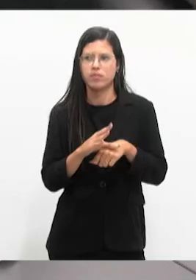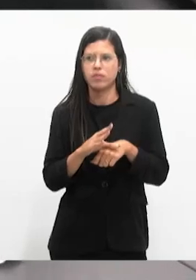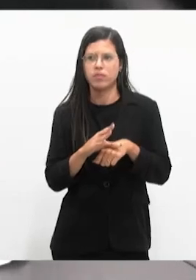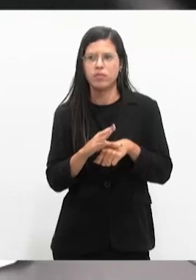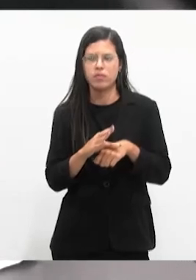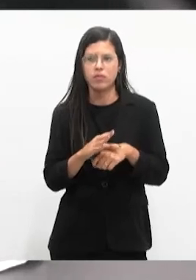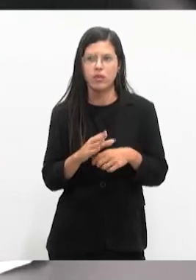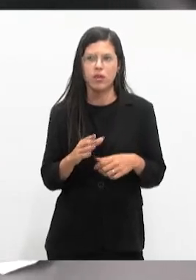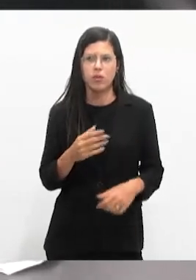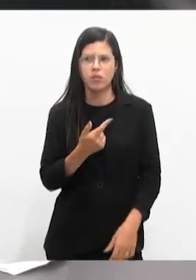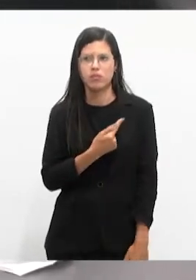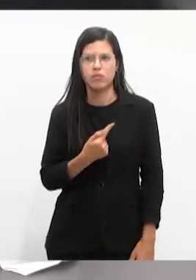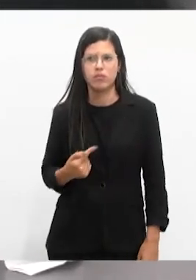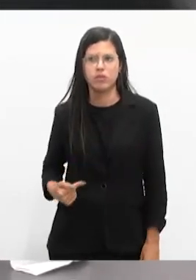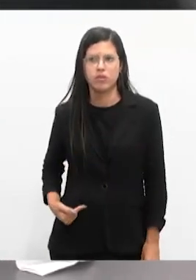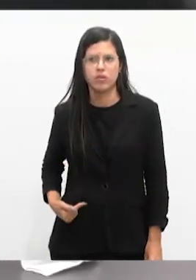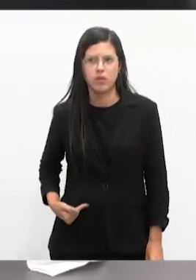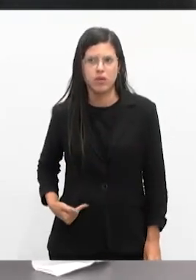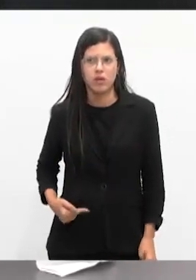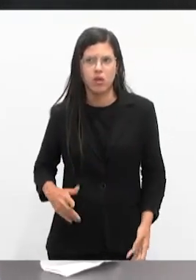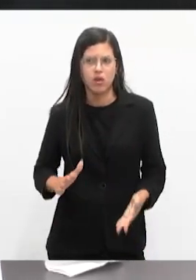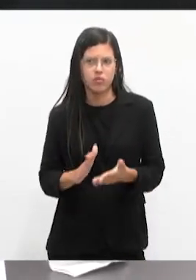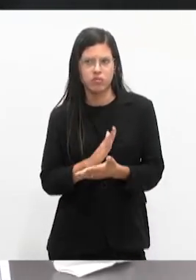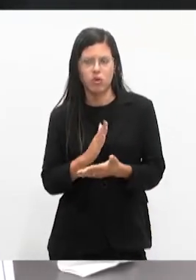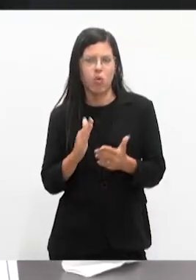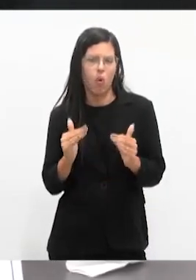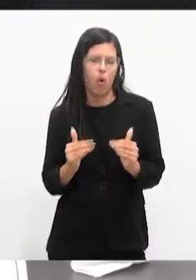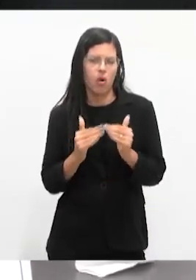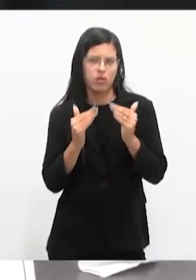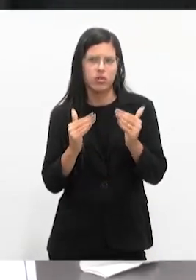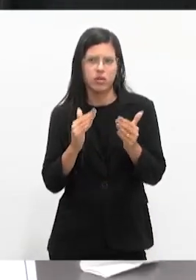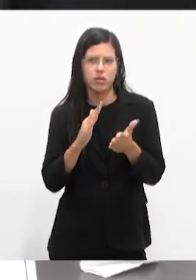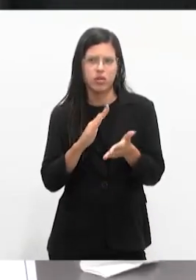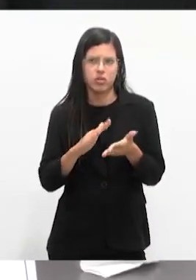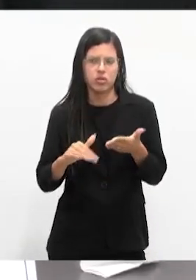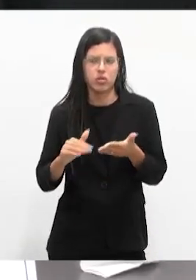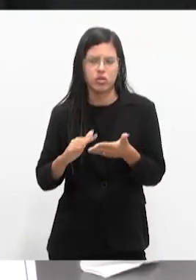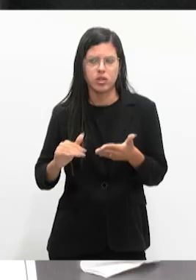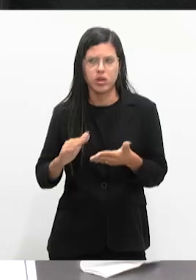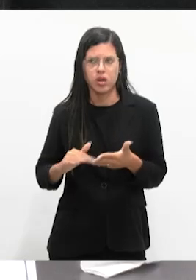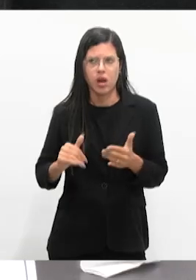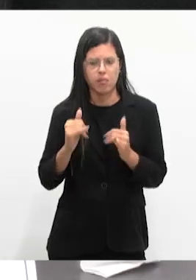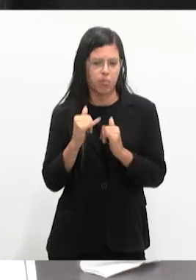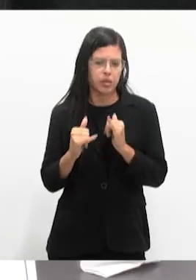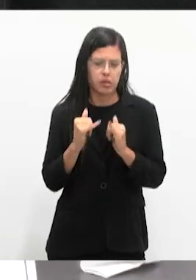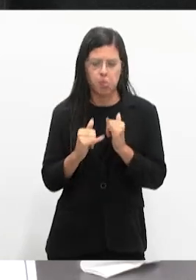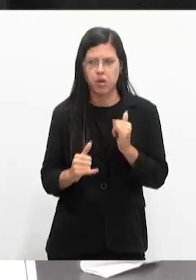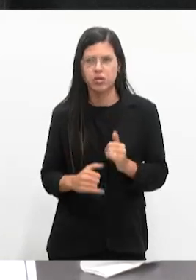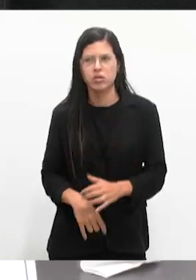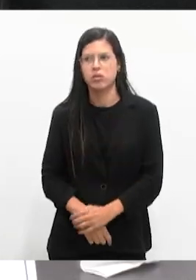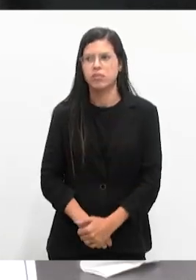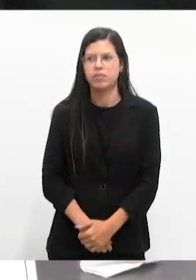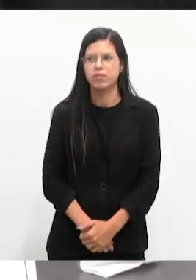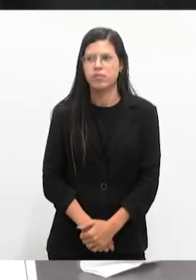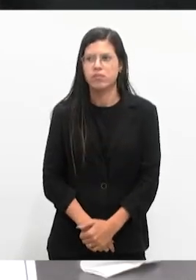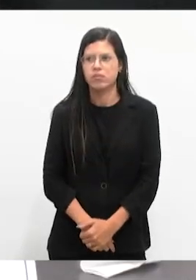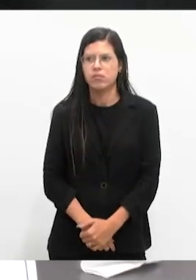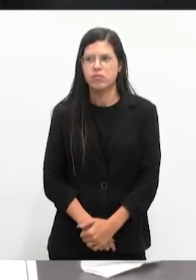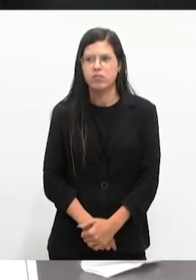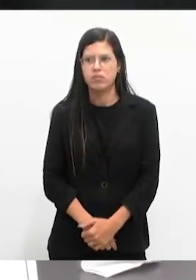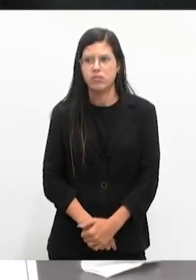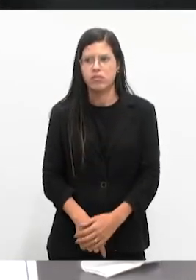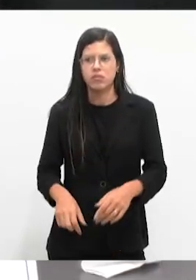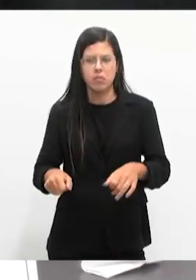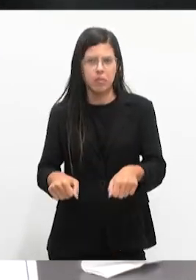ou antes, ou na discussão, acaba concordando em derrubar, parcialmente, que seja, e vão para o